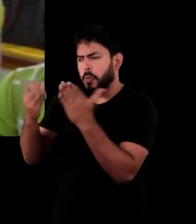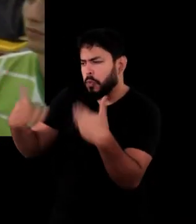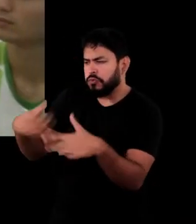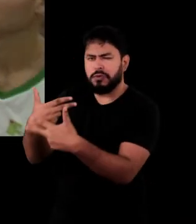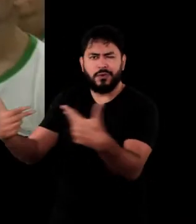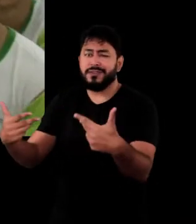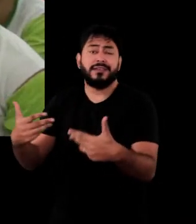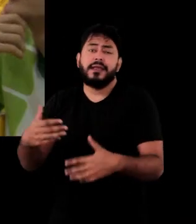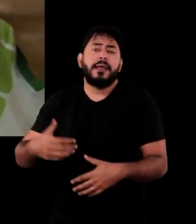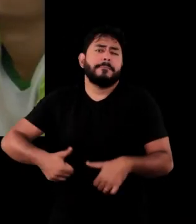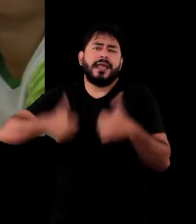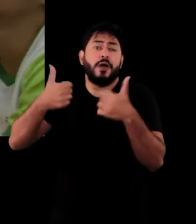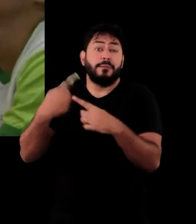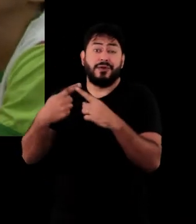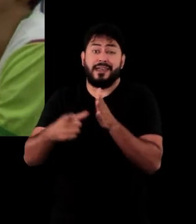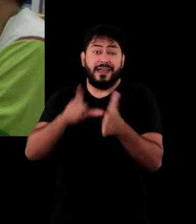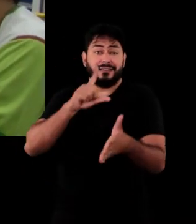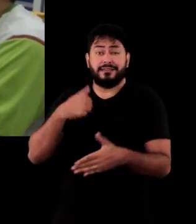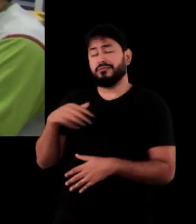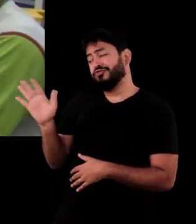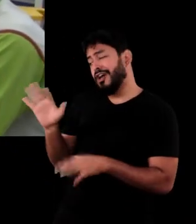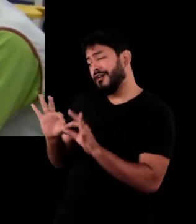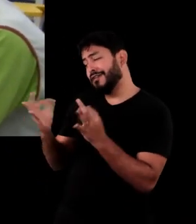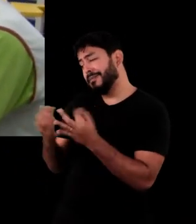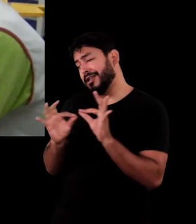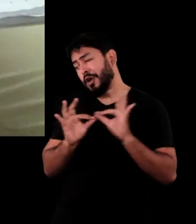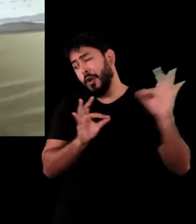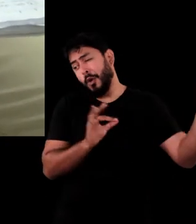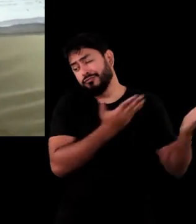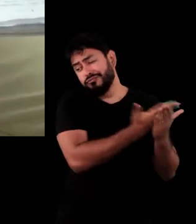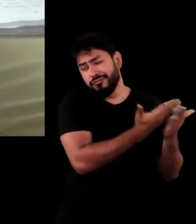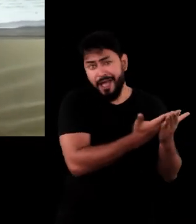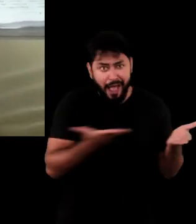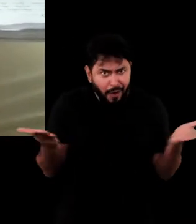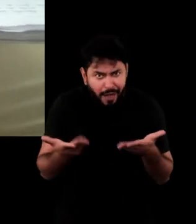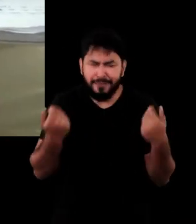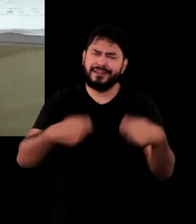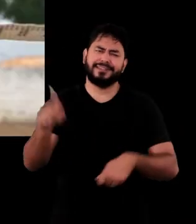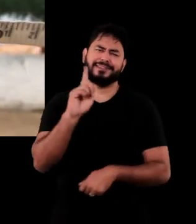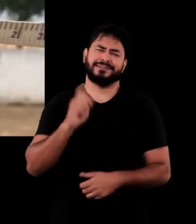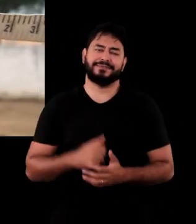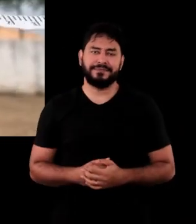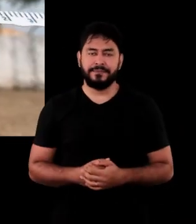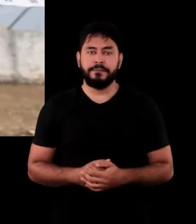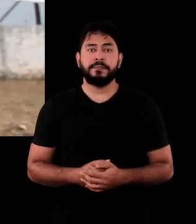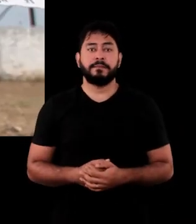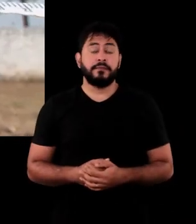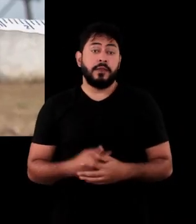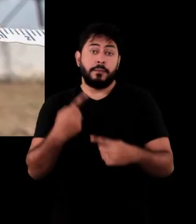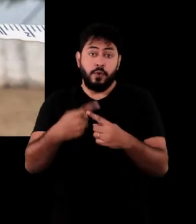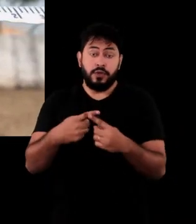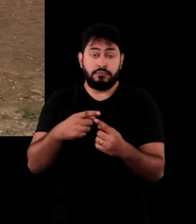deslocar, estar longe da minha família para poder ter acesso às mesmas coisas que a gente está tendo aqui. A vinda do IFPE para o interior foi